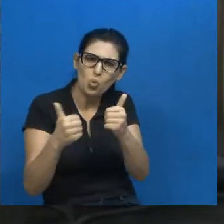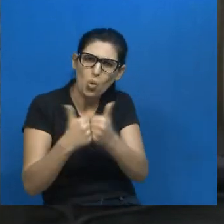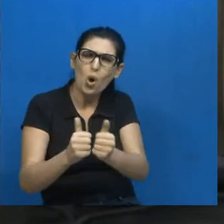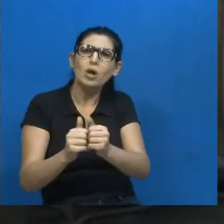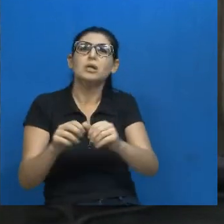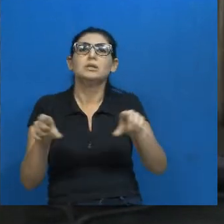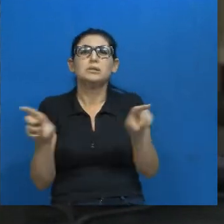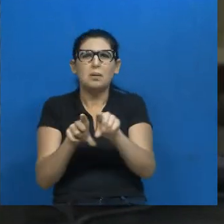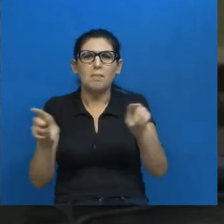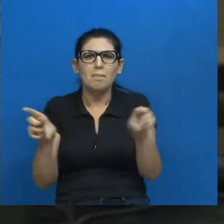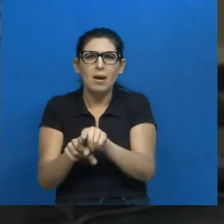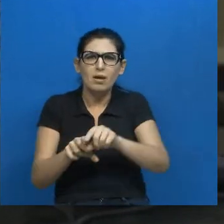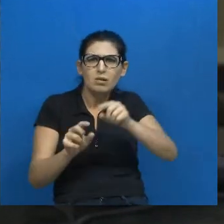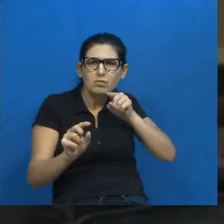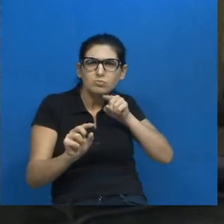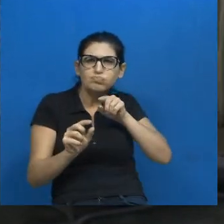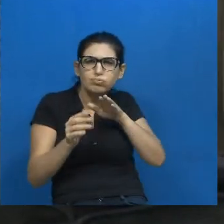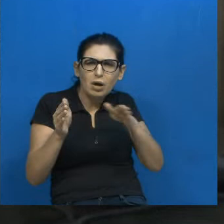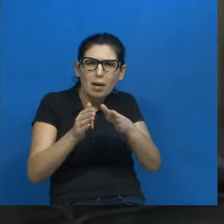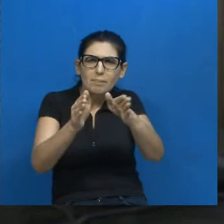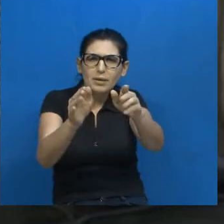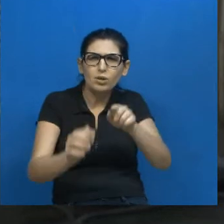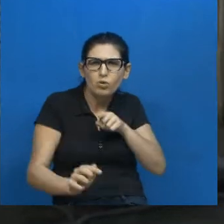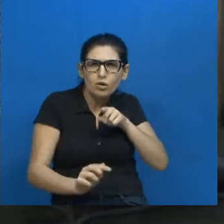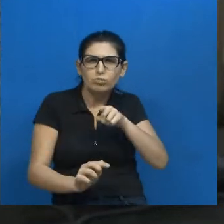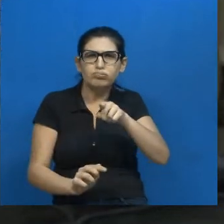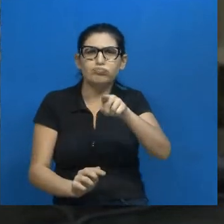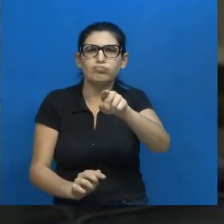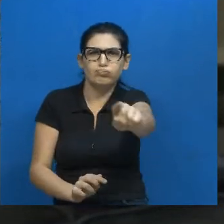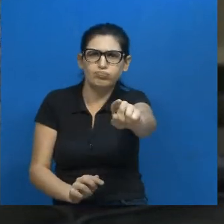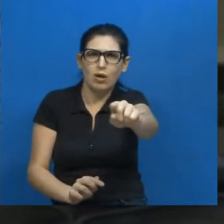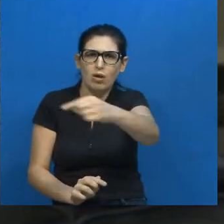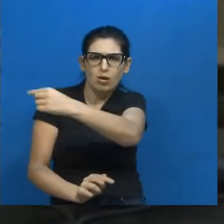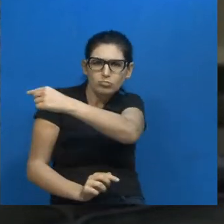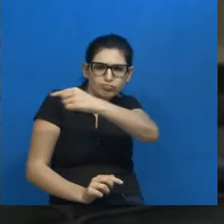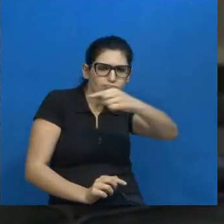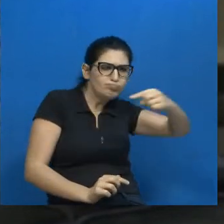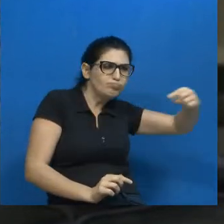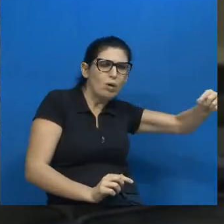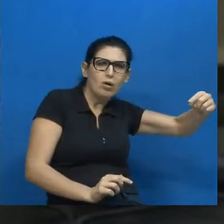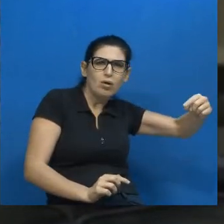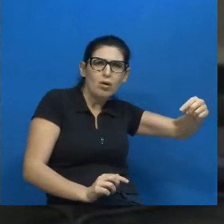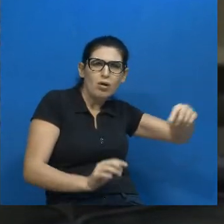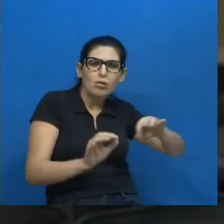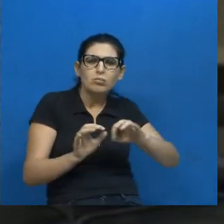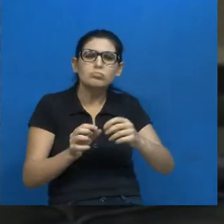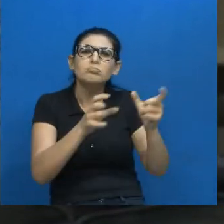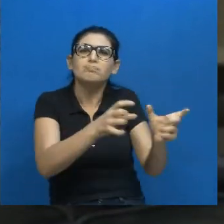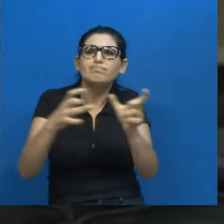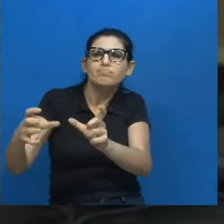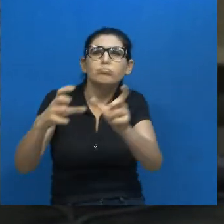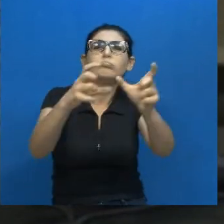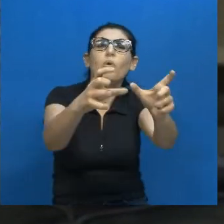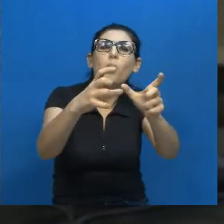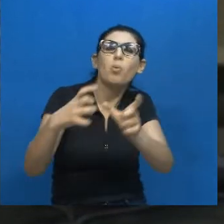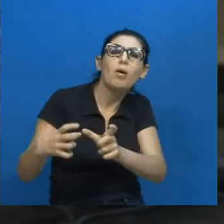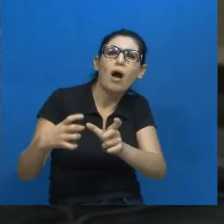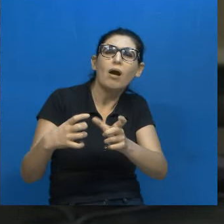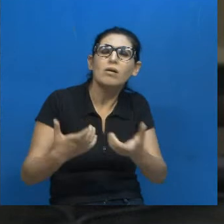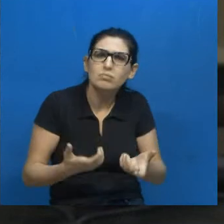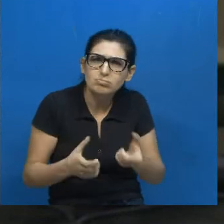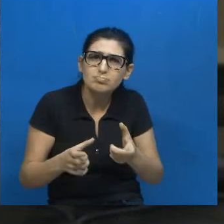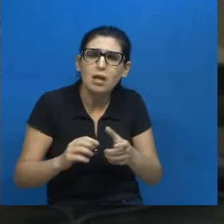latitude e longitude de onde ele bate. Então, os horários em que você fez essa identificação ou apresentação do cartão, eles